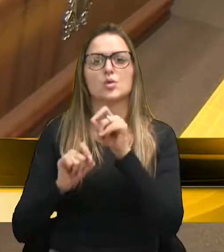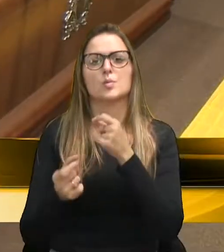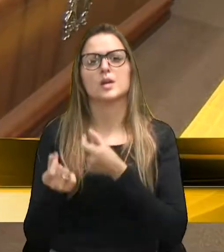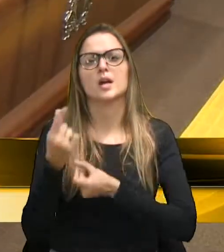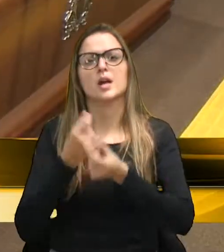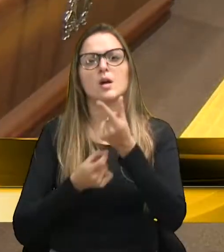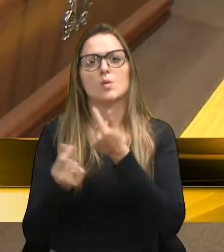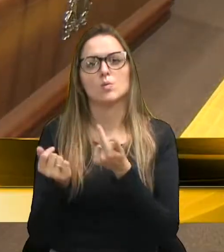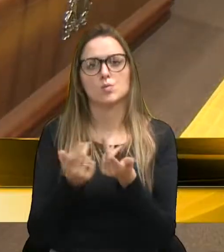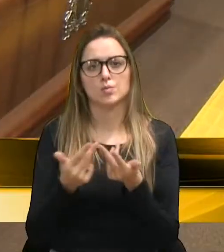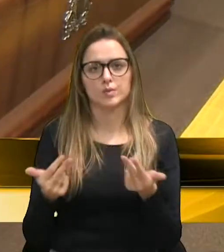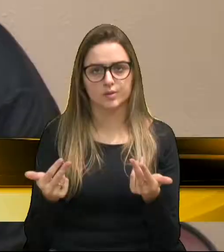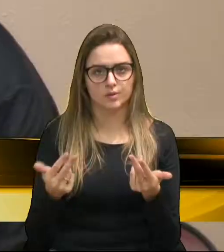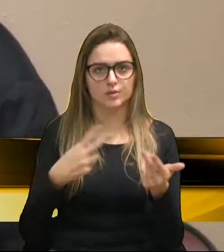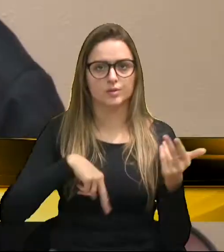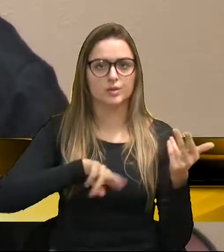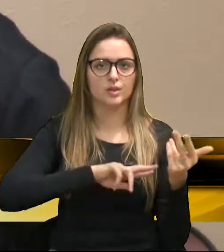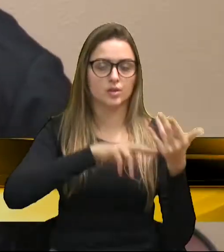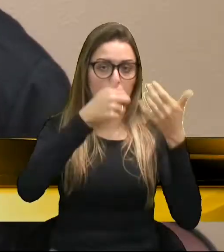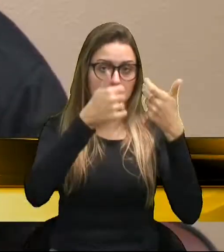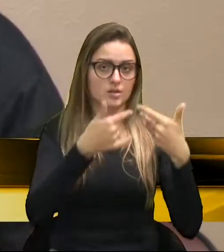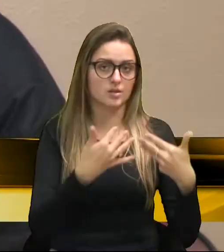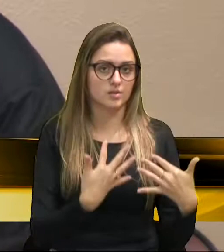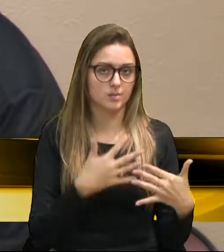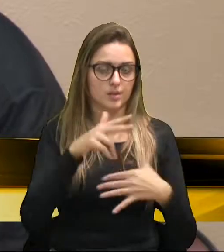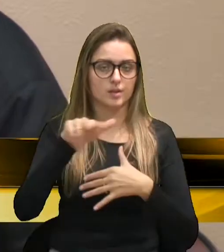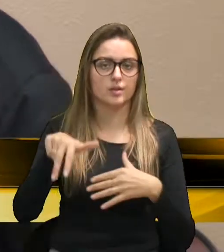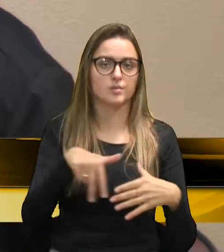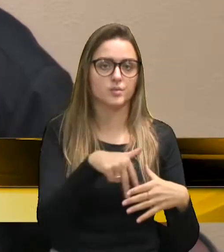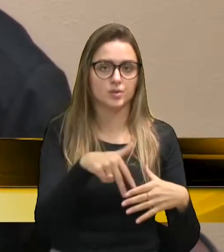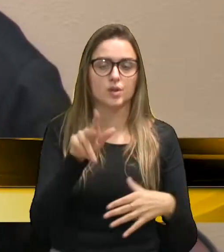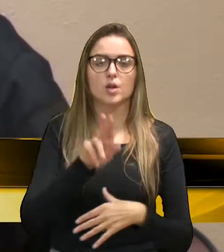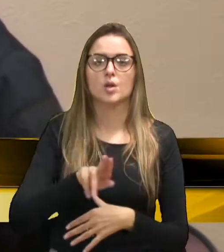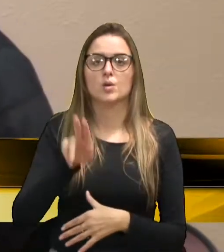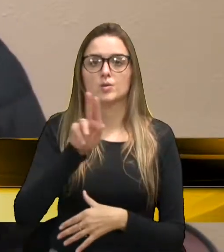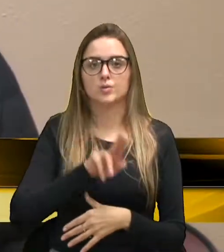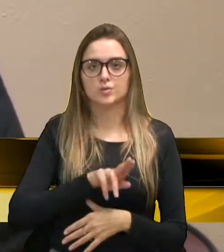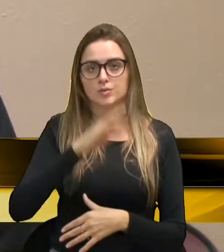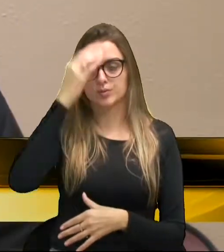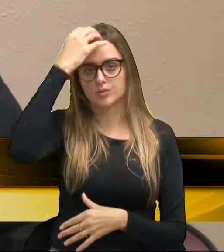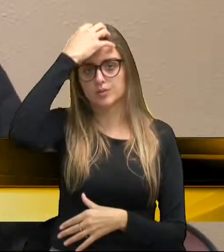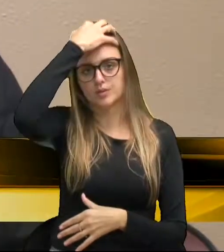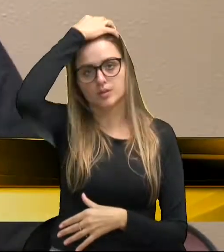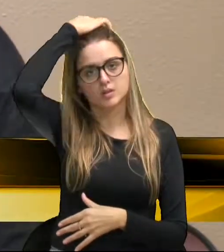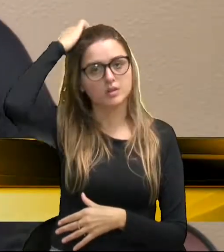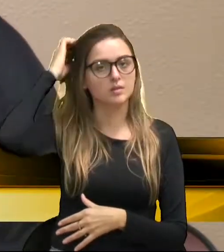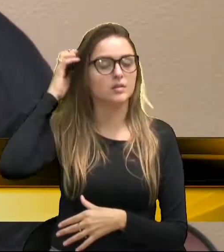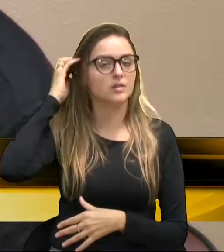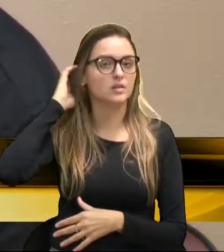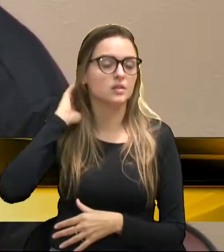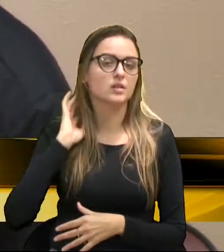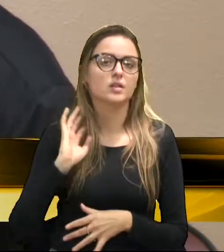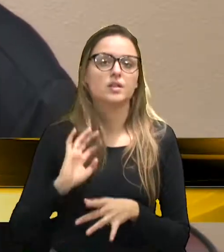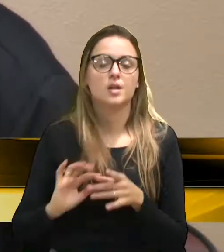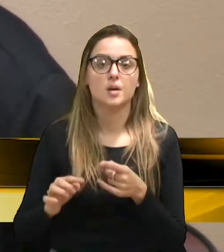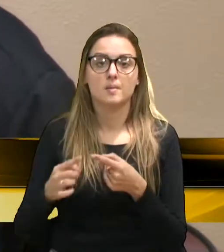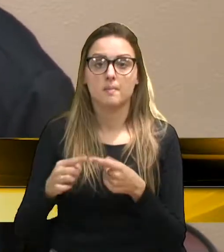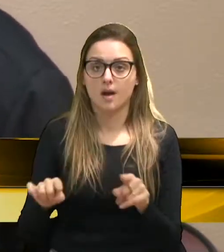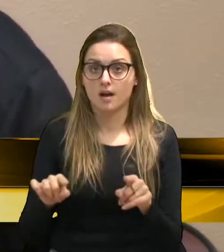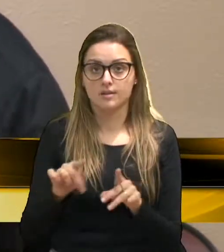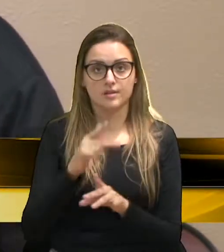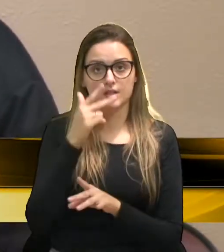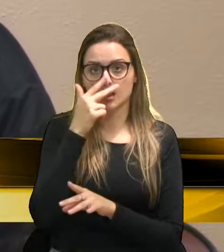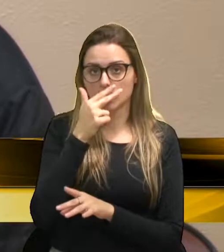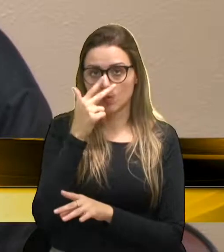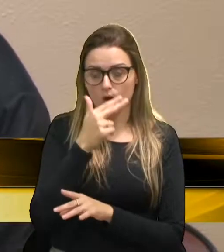nós declaramos aqui na tribuna, usamos a palavra, mas, mesmo assim, nós